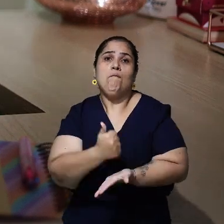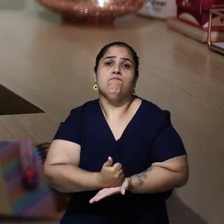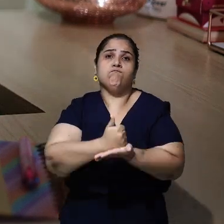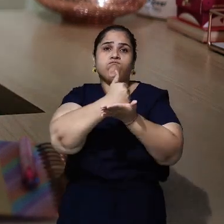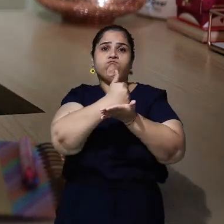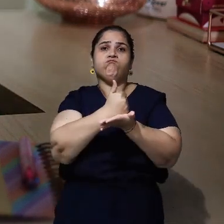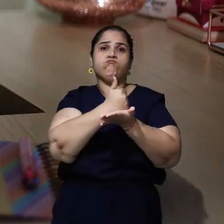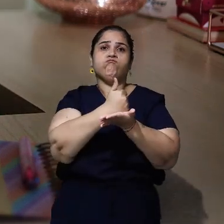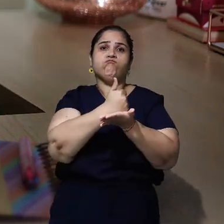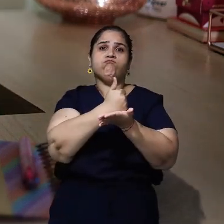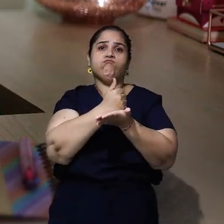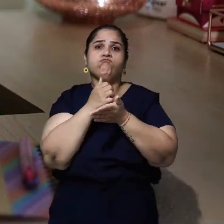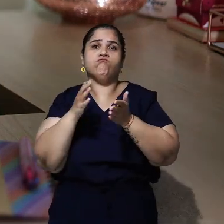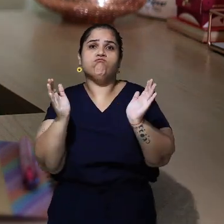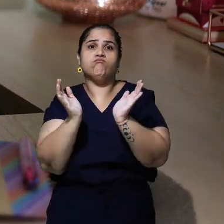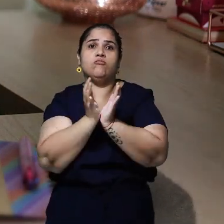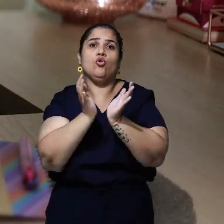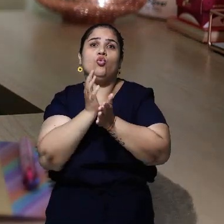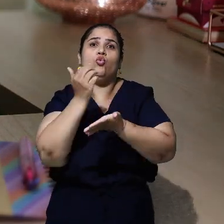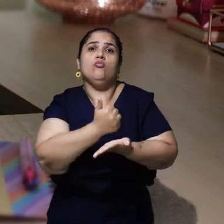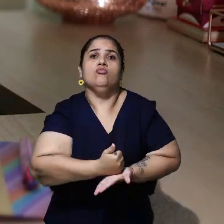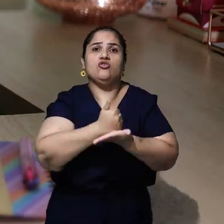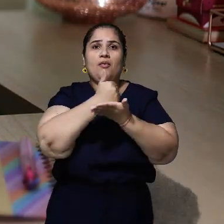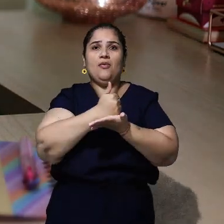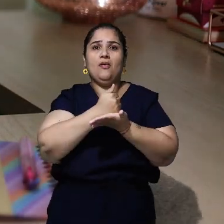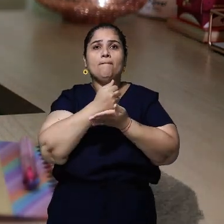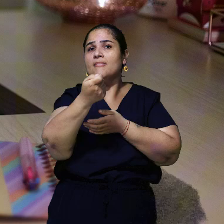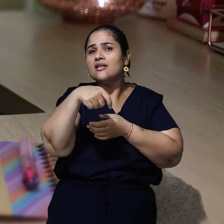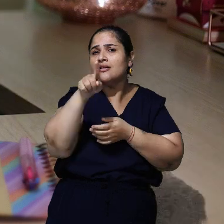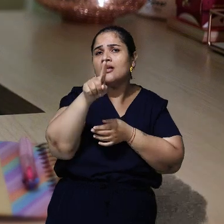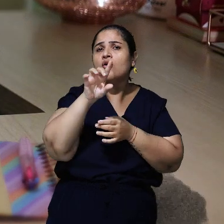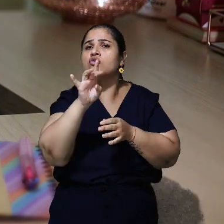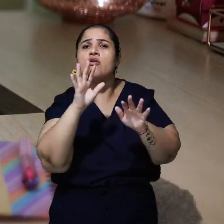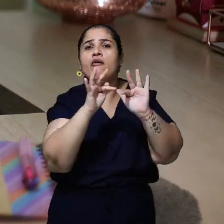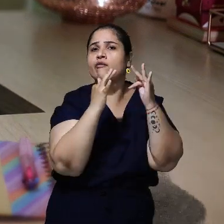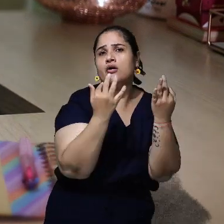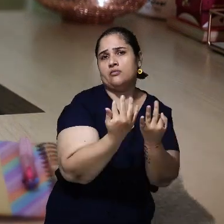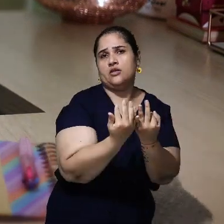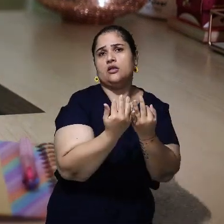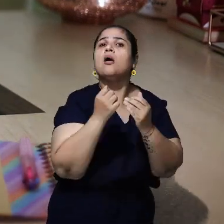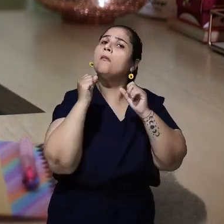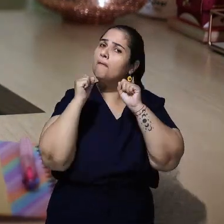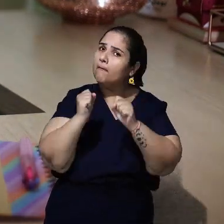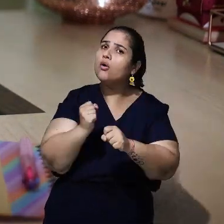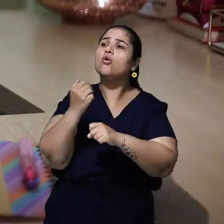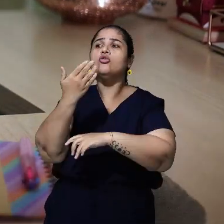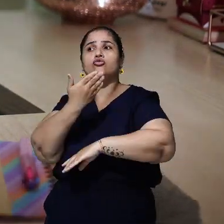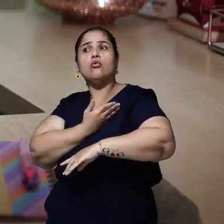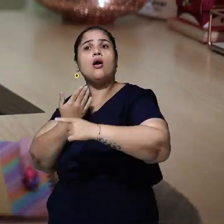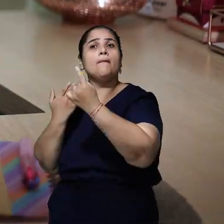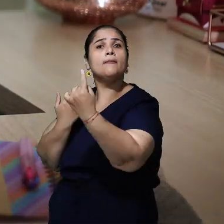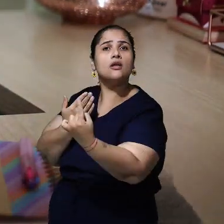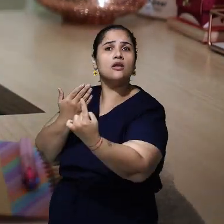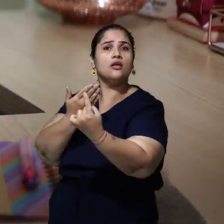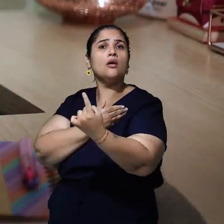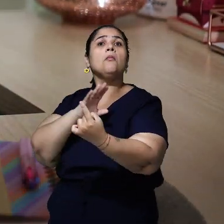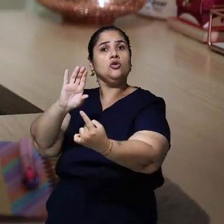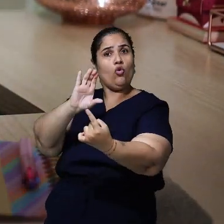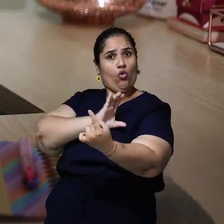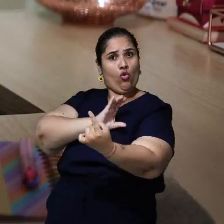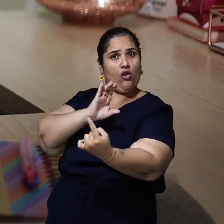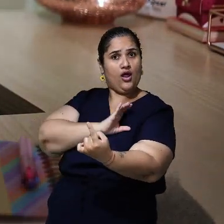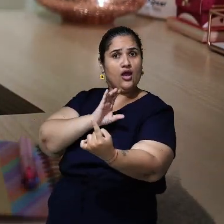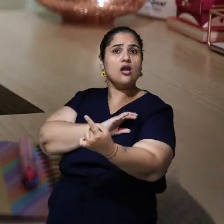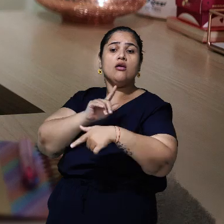de apoio, não precisa necessariamente ser uma família. Pode ser um amigo, pode ser um colega de